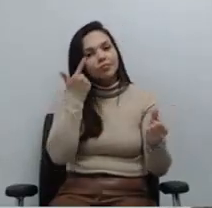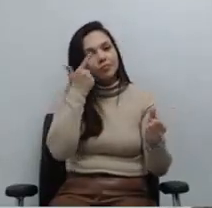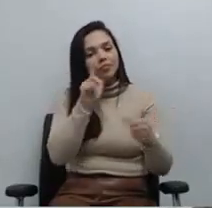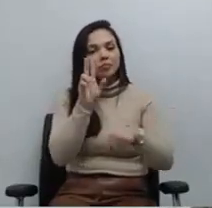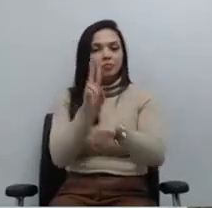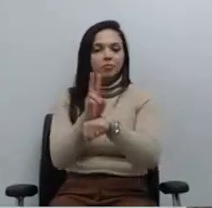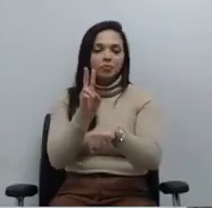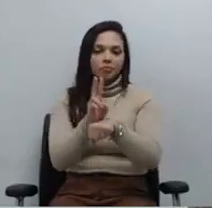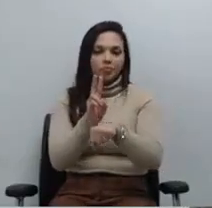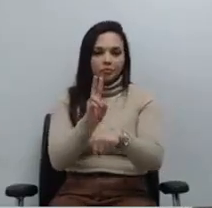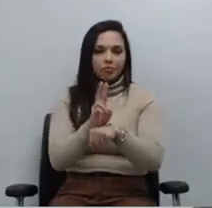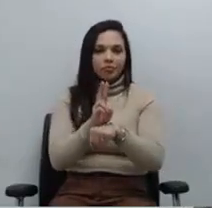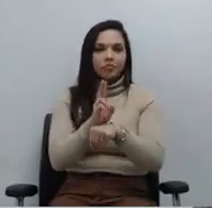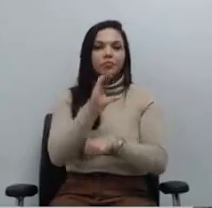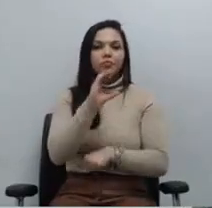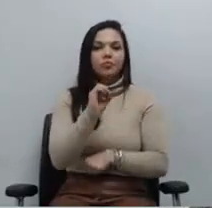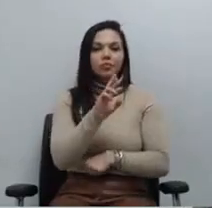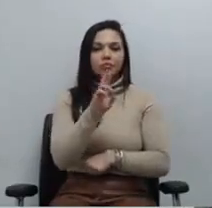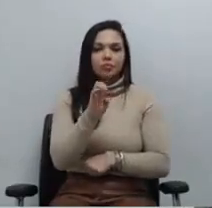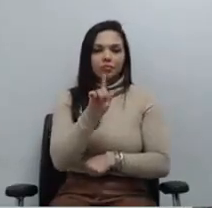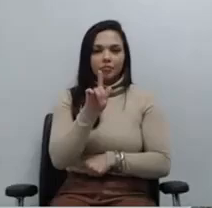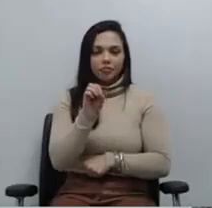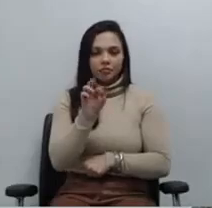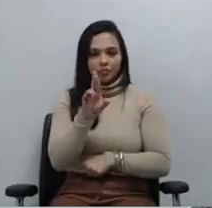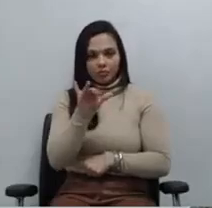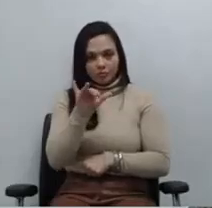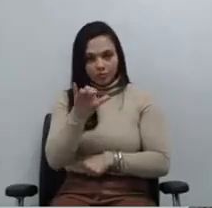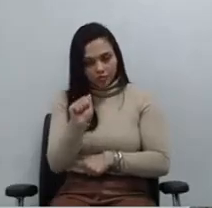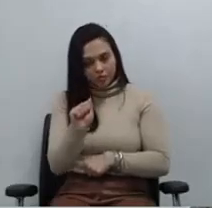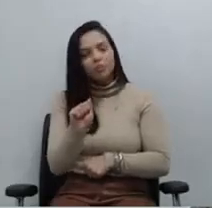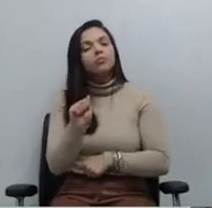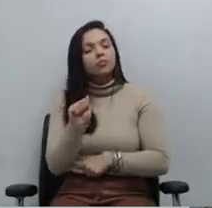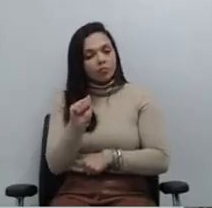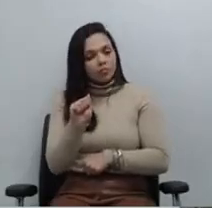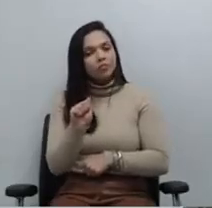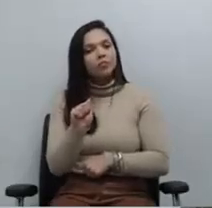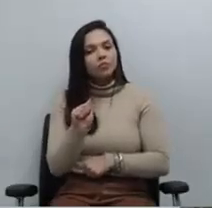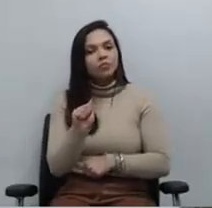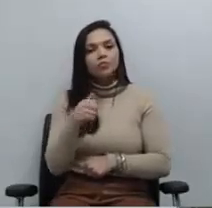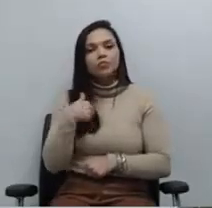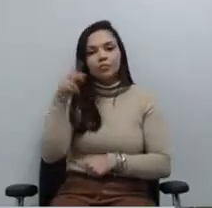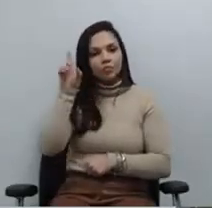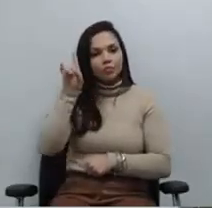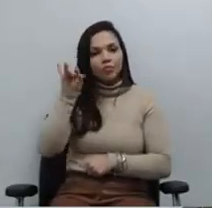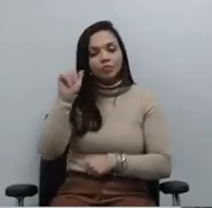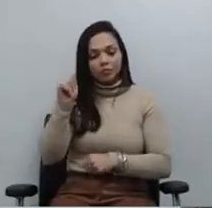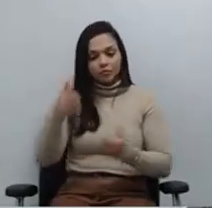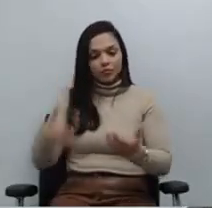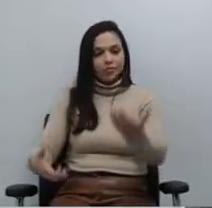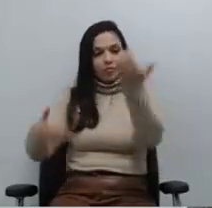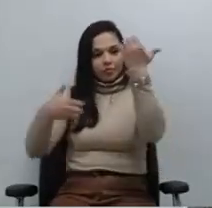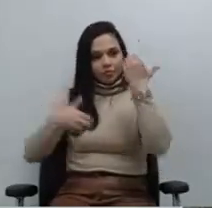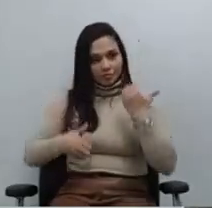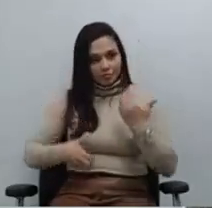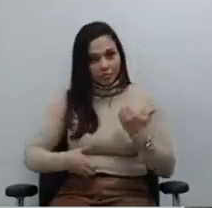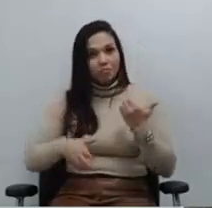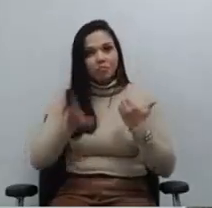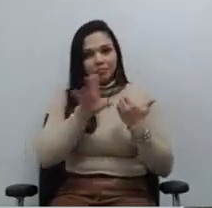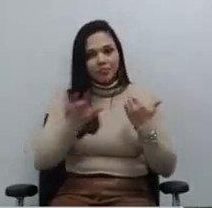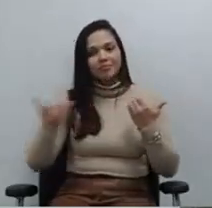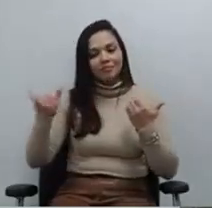de maneira ímpar. É sempre um momento de condecorar. Eu sei que o dia da posse vai ser outro, mas como ele estava presente, eu não posso esquecer de